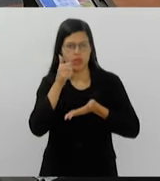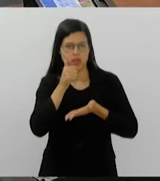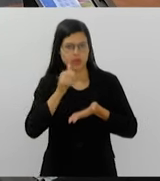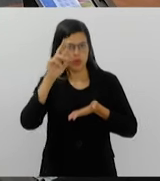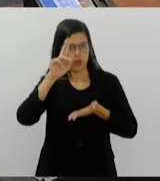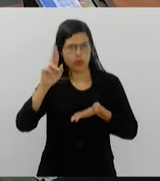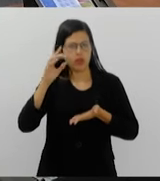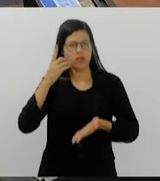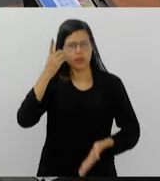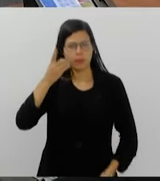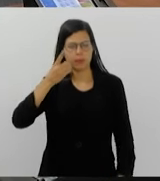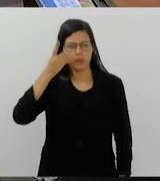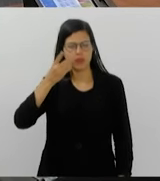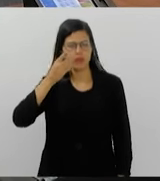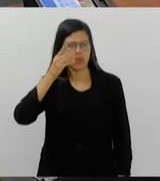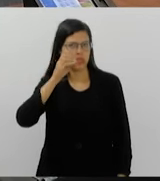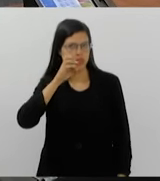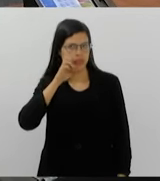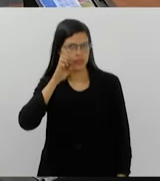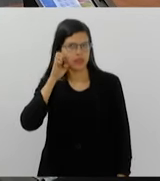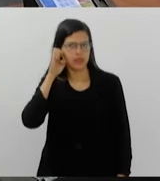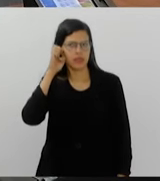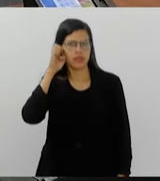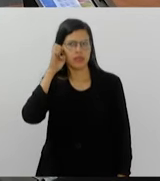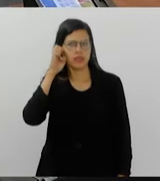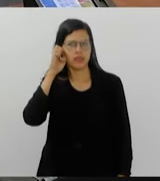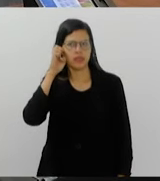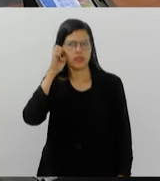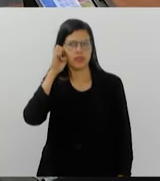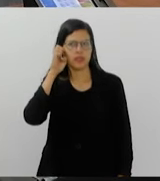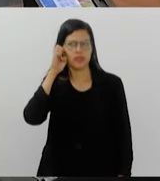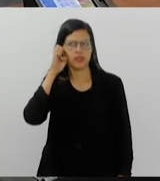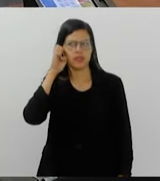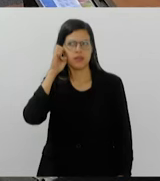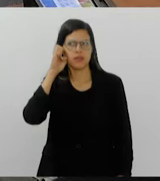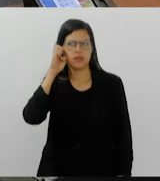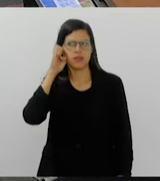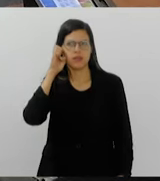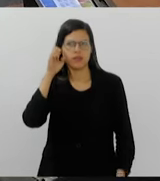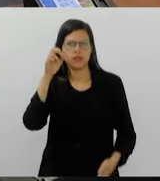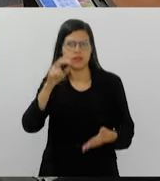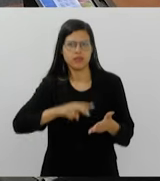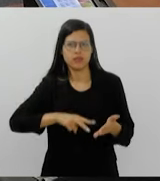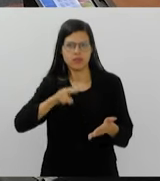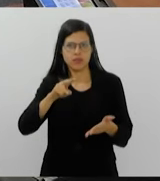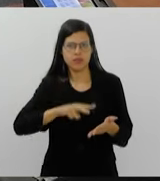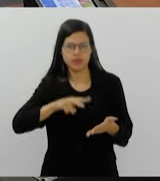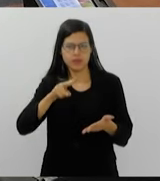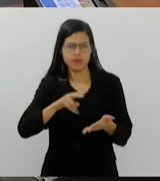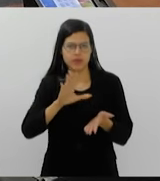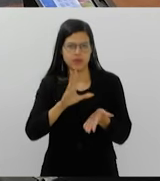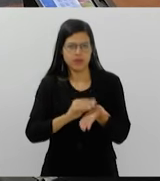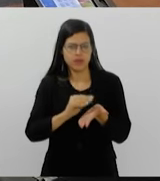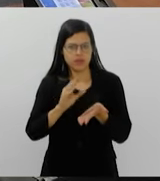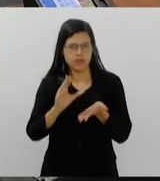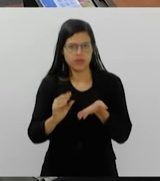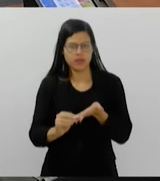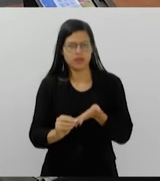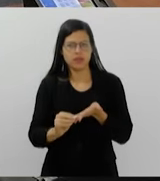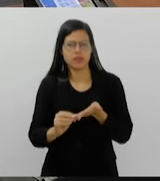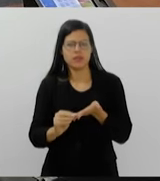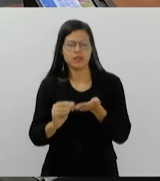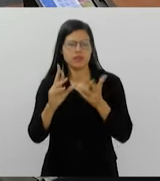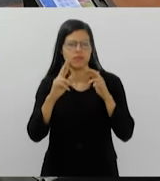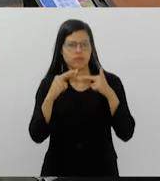deputada Élica Takimoto para fazer a leitura da ata